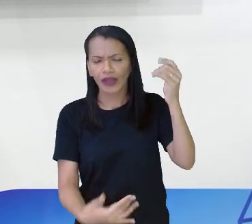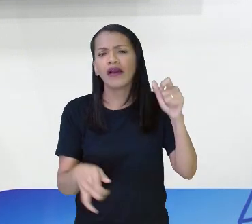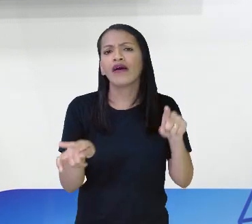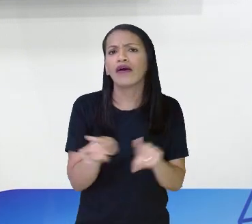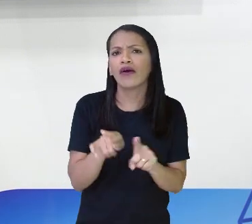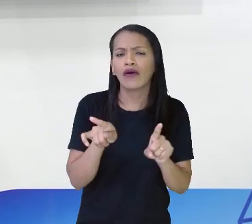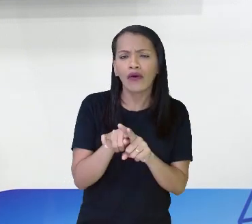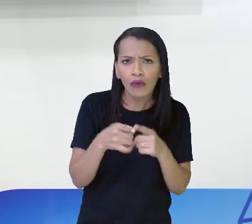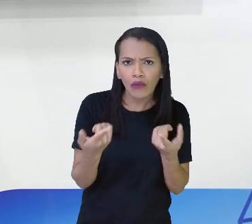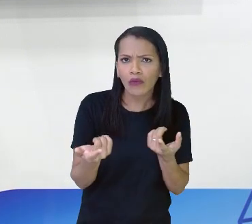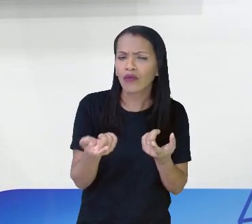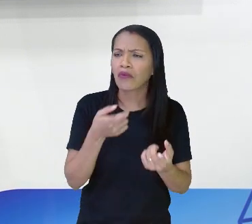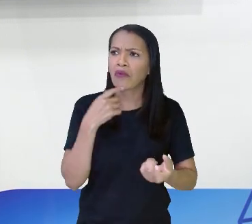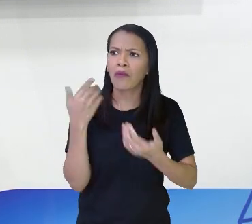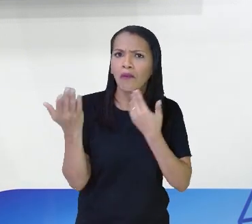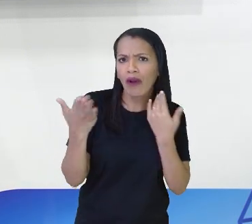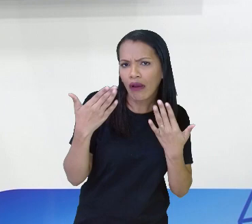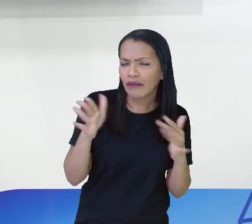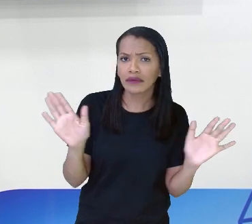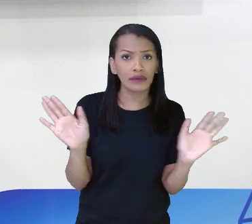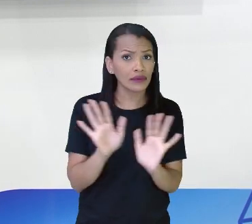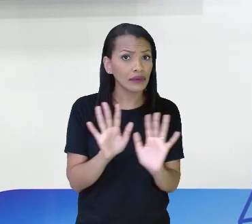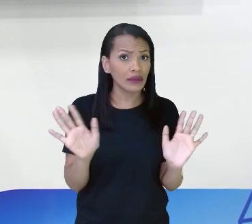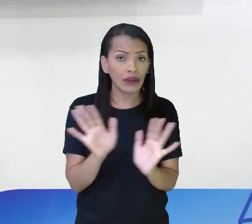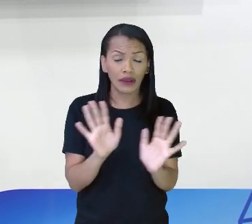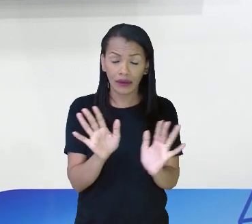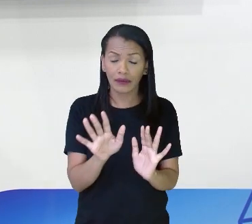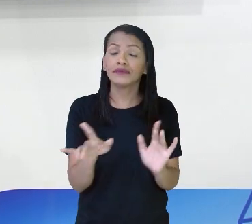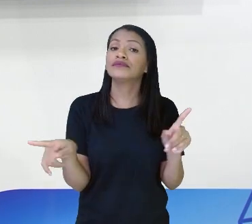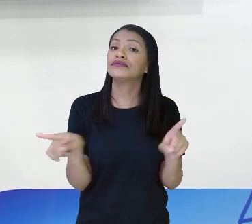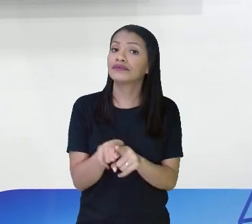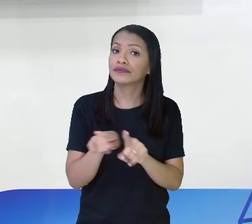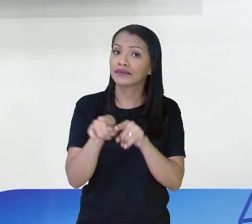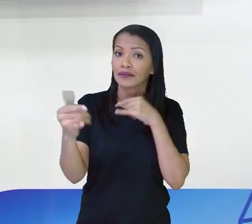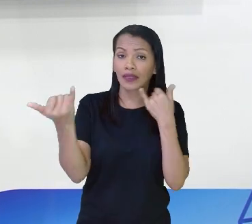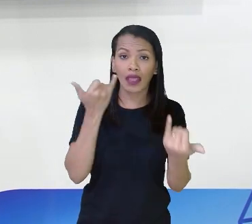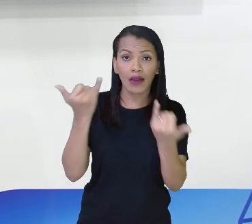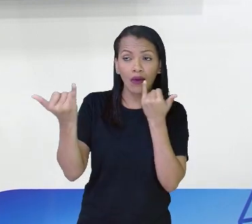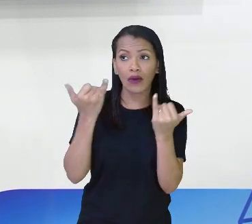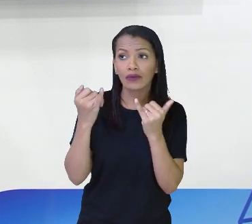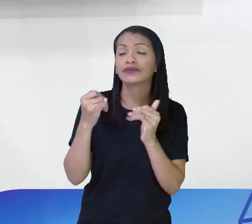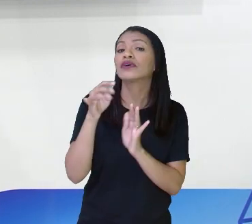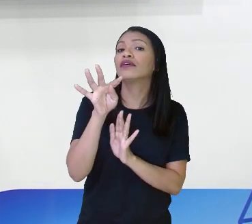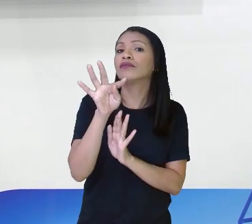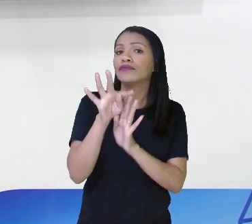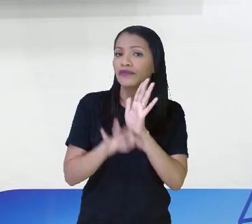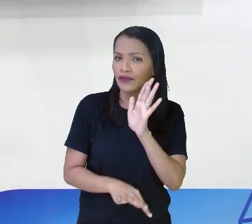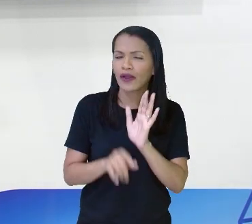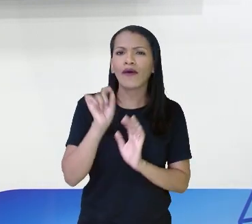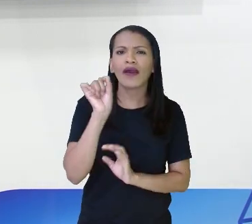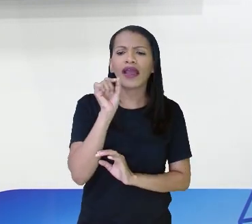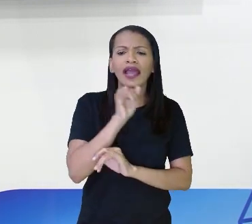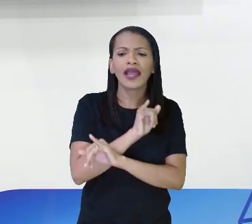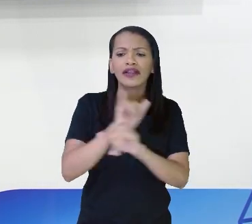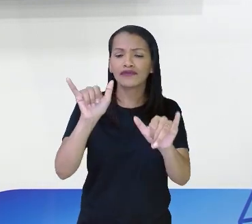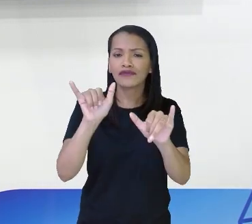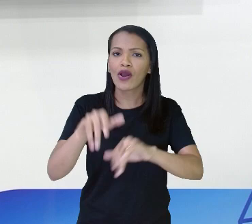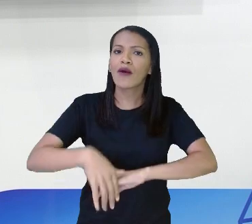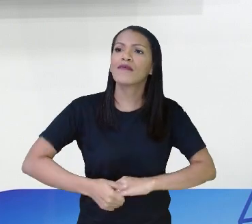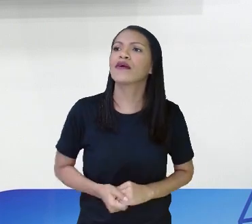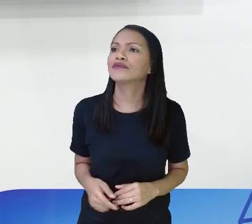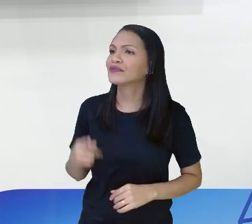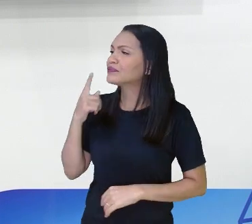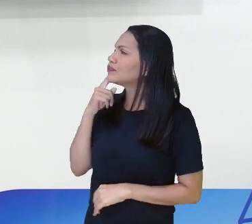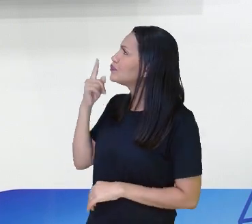Não, a notícia também é um gênero textual e ela tem como função informar. A notícia é um